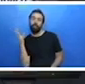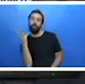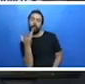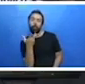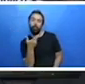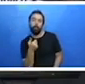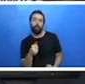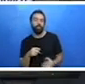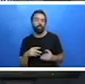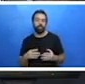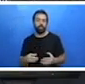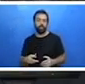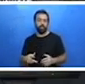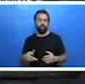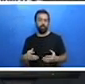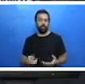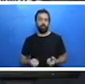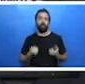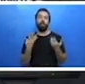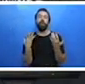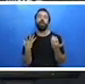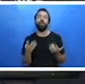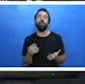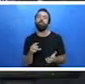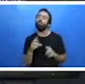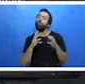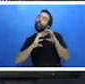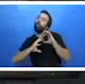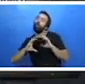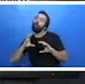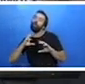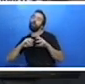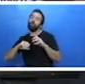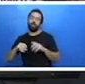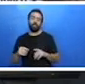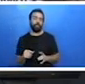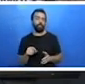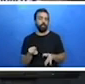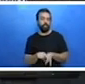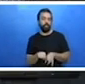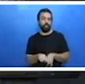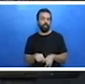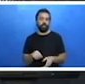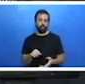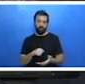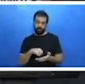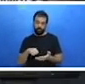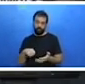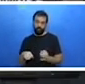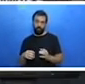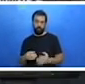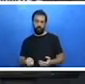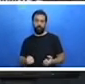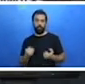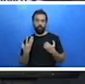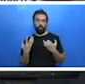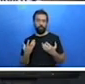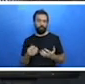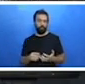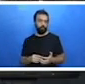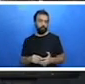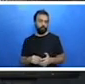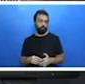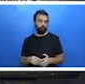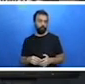poemas. Ele também tem diversos poemas escritos por ele mesmo. Na foto, ele está recitando um poema para